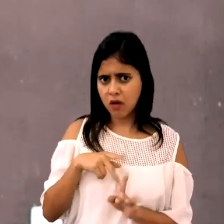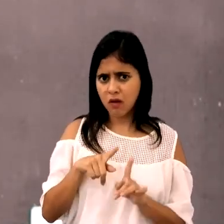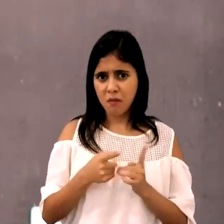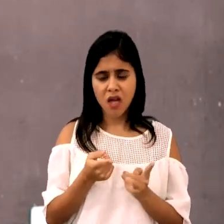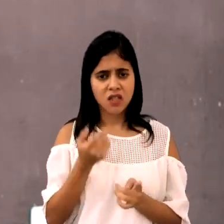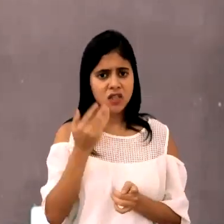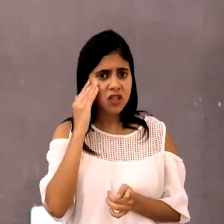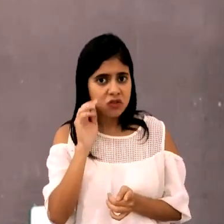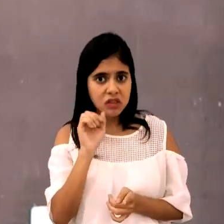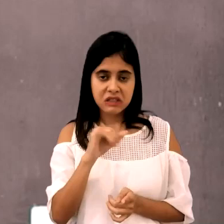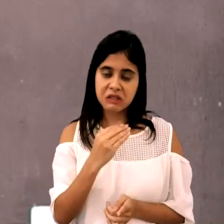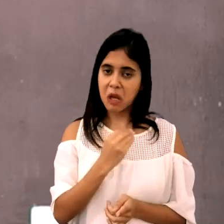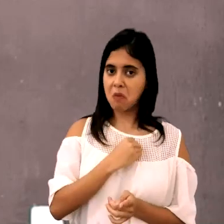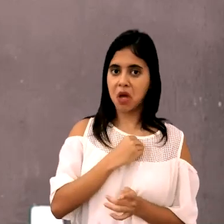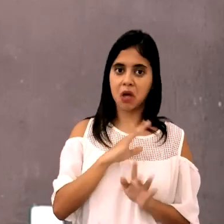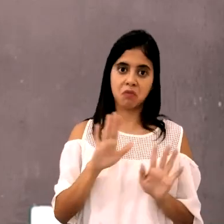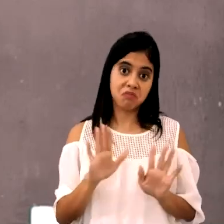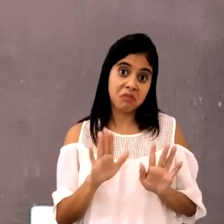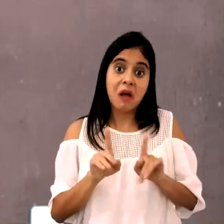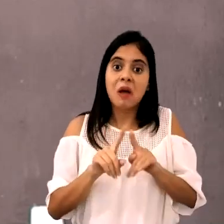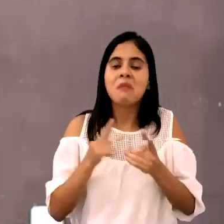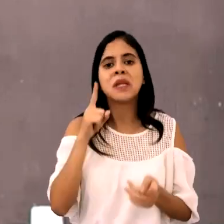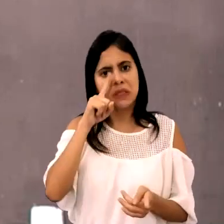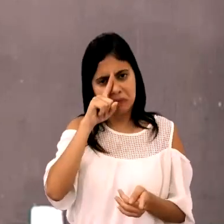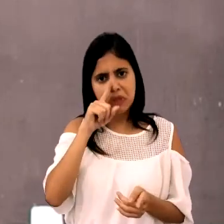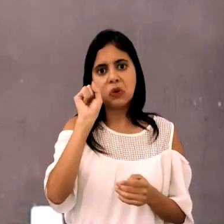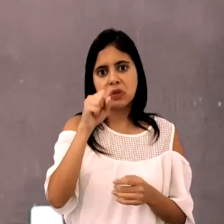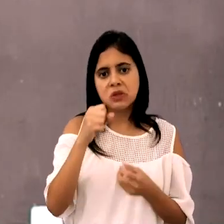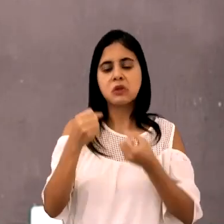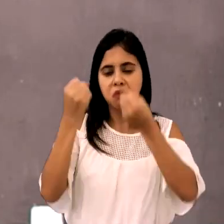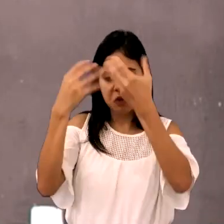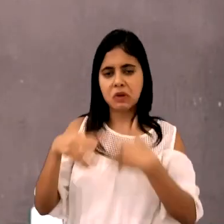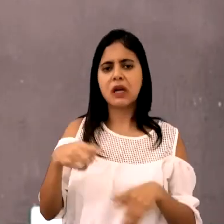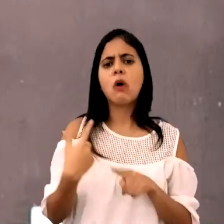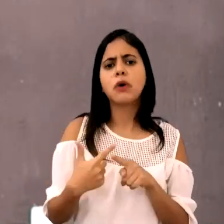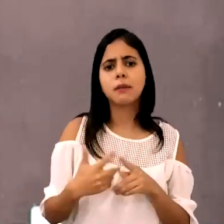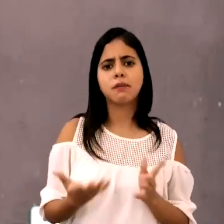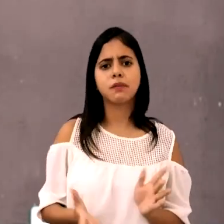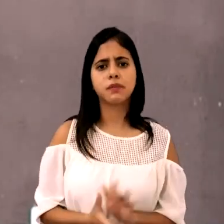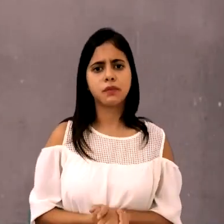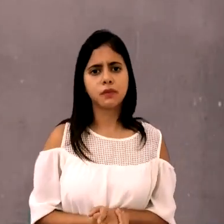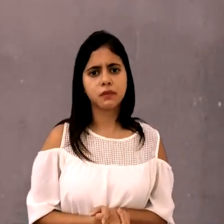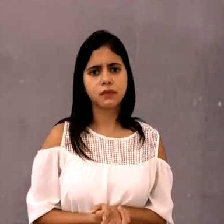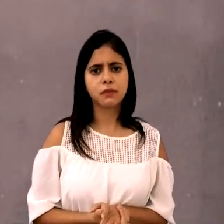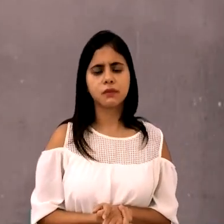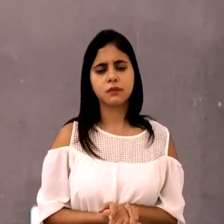mas não sabemos ao certo a intenção dela. Mas é muito arriscado isso. Eu vou explicar para vocês por quê.